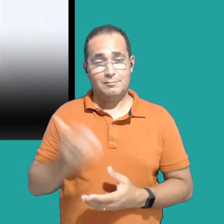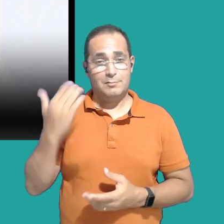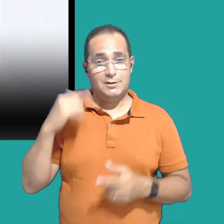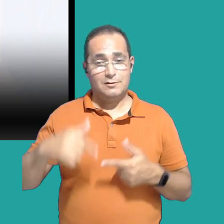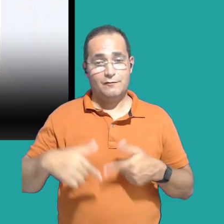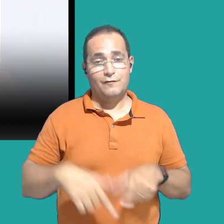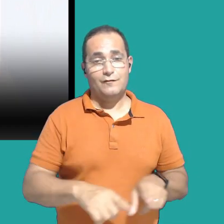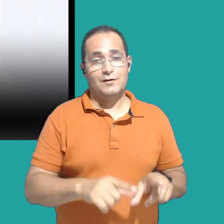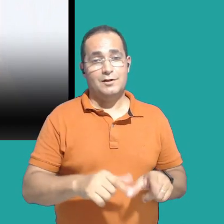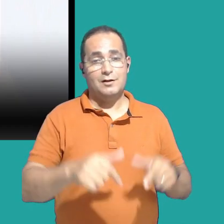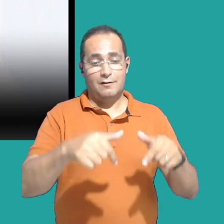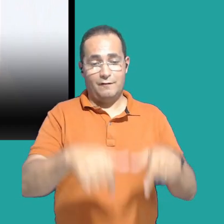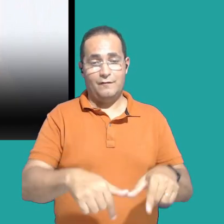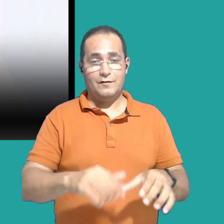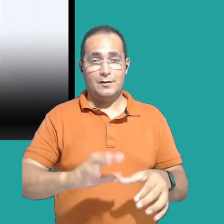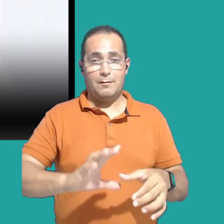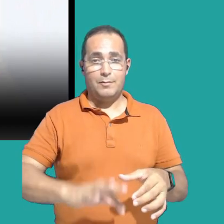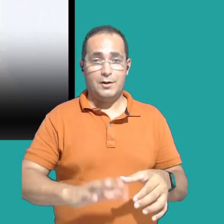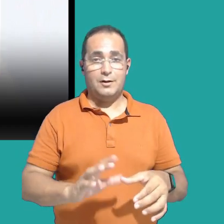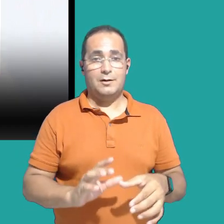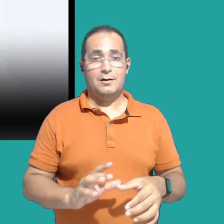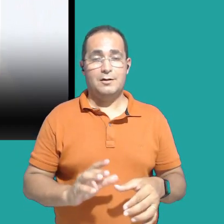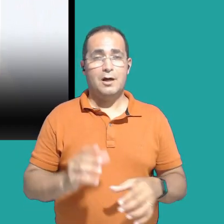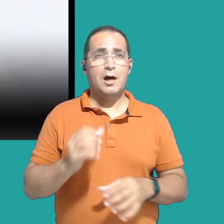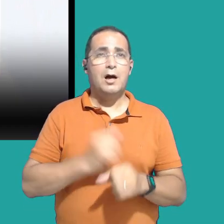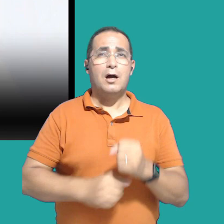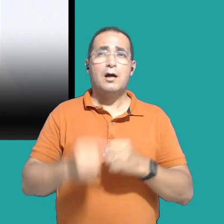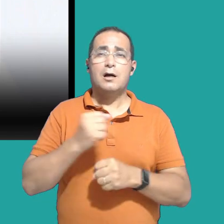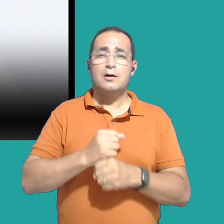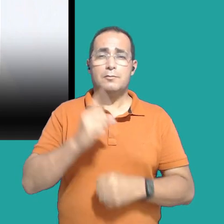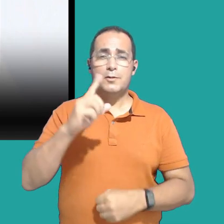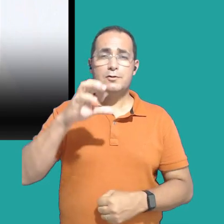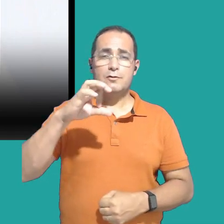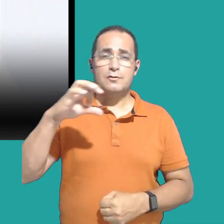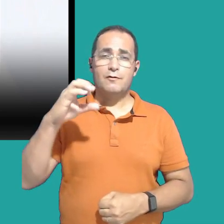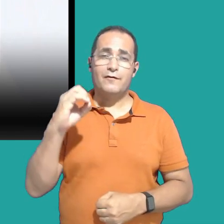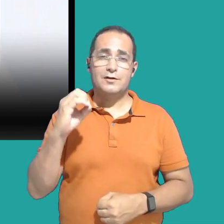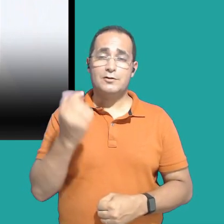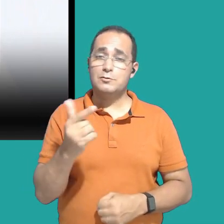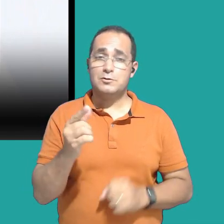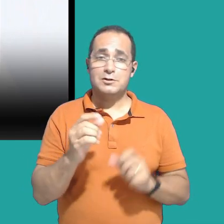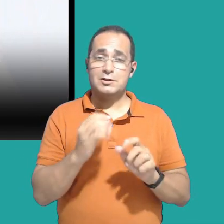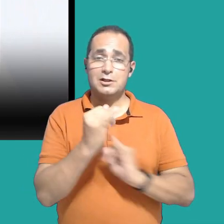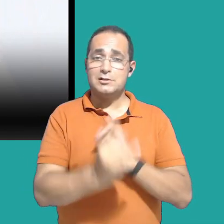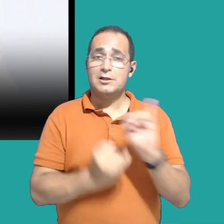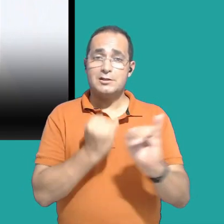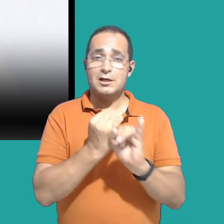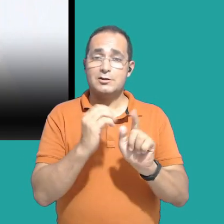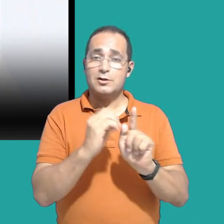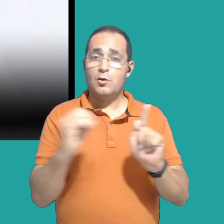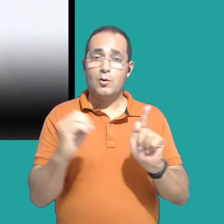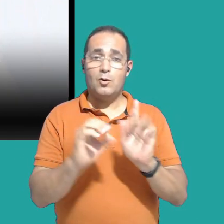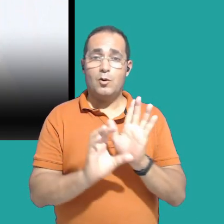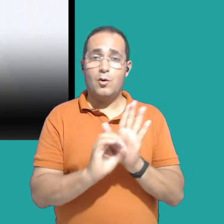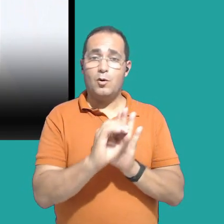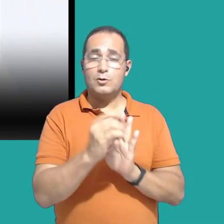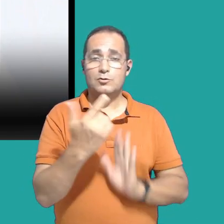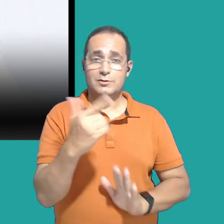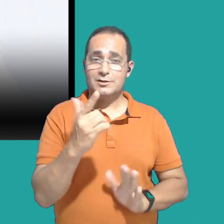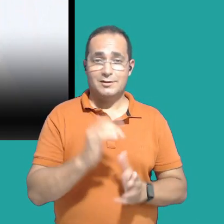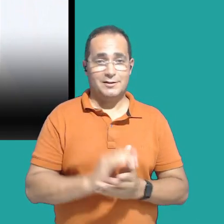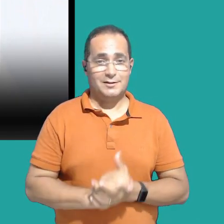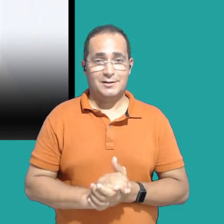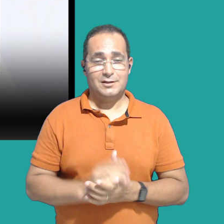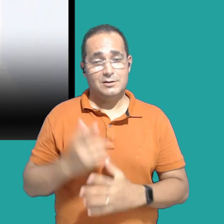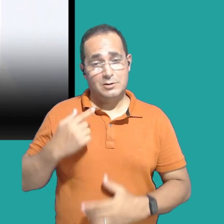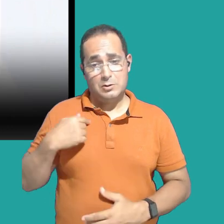dia é muito mais fácil, né? Naquela época, quando eu estudava, era o que? Os anos 90, não tinha Google.